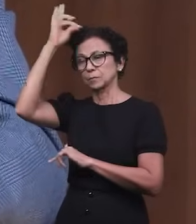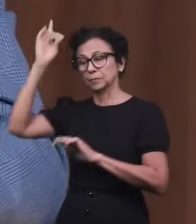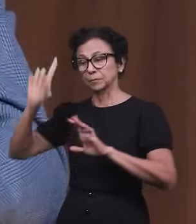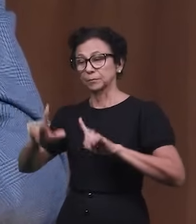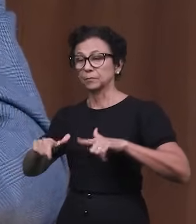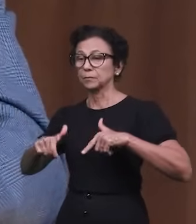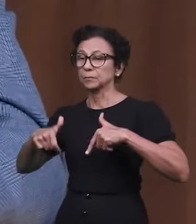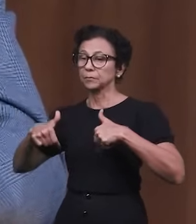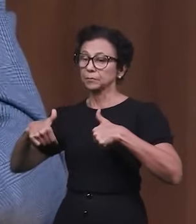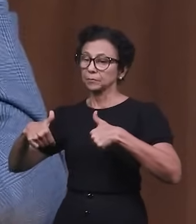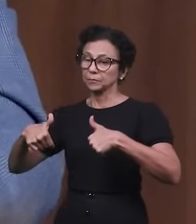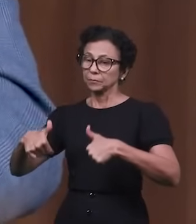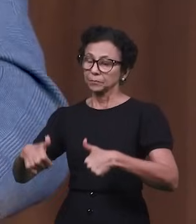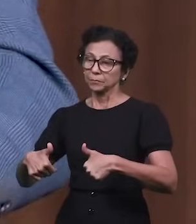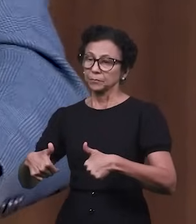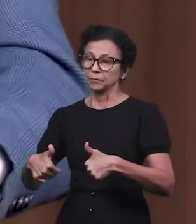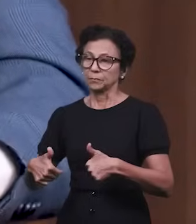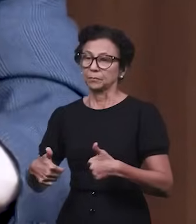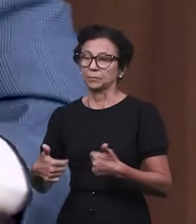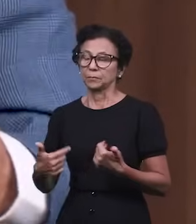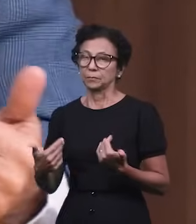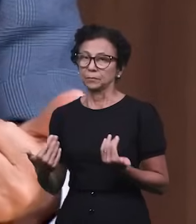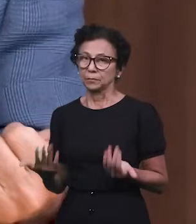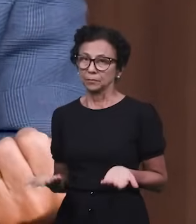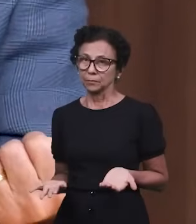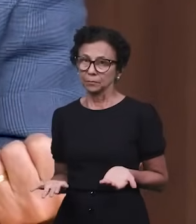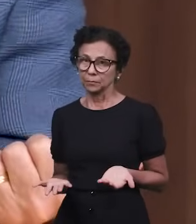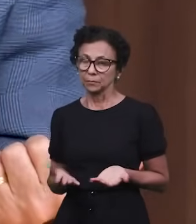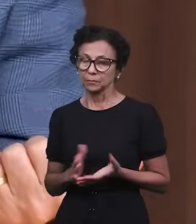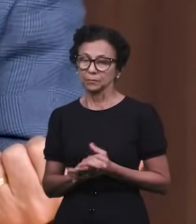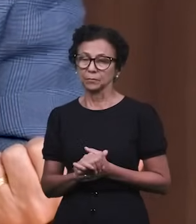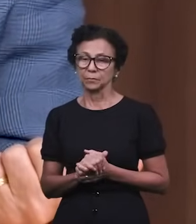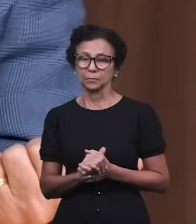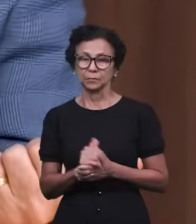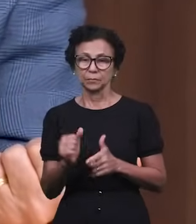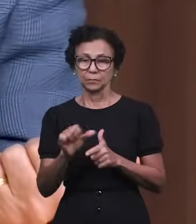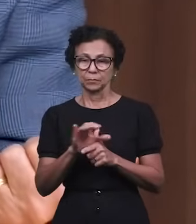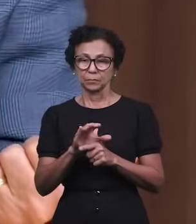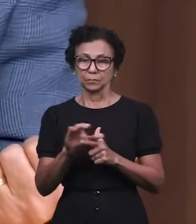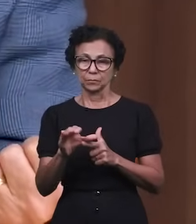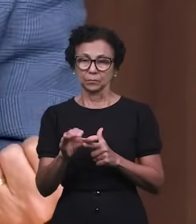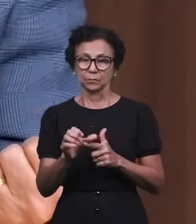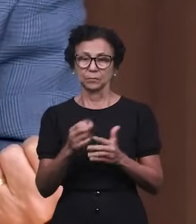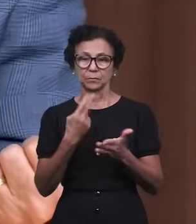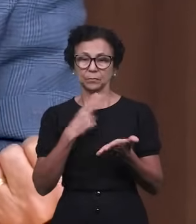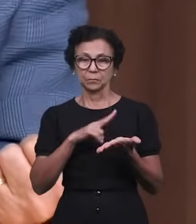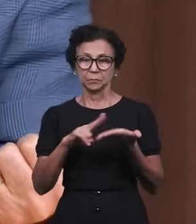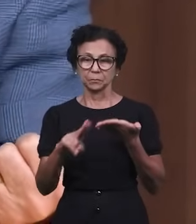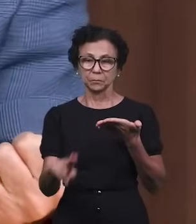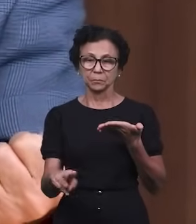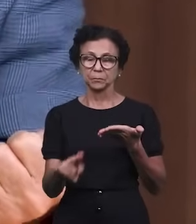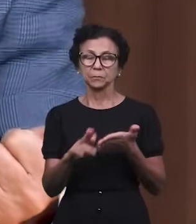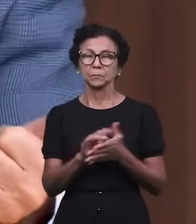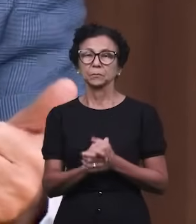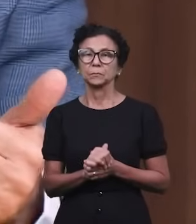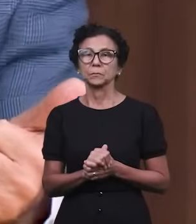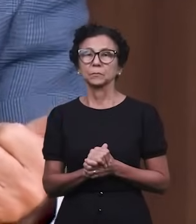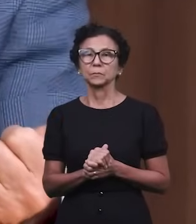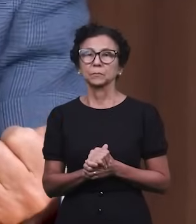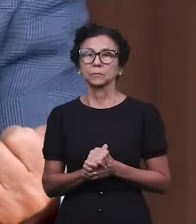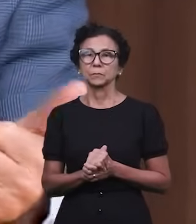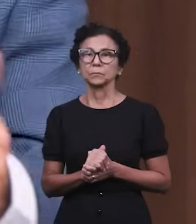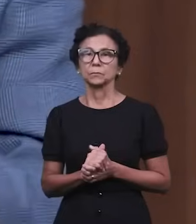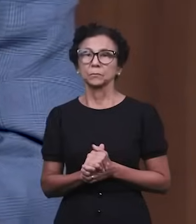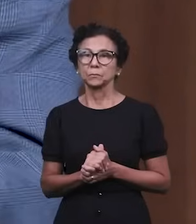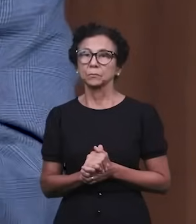igreja. Amém. Então, é aquilo que no começo da carta aos Coríntios ele diz, aquilo que o olho não viu, como você está falando, o ouvido